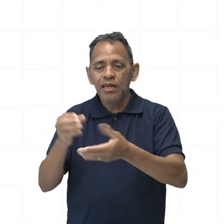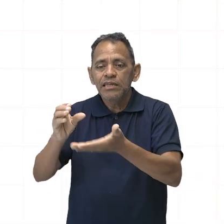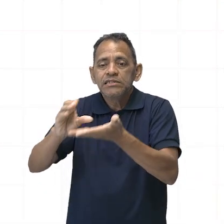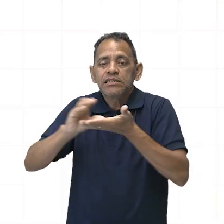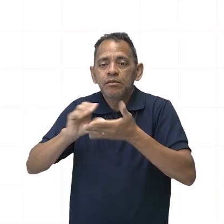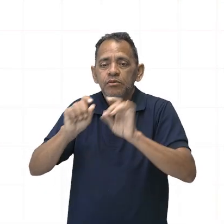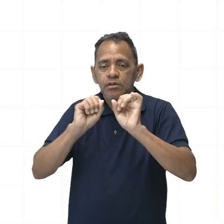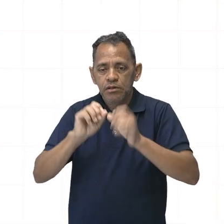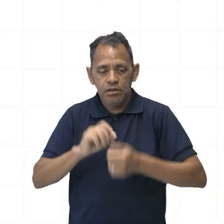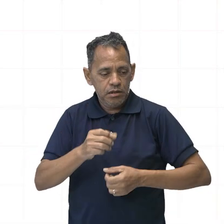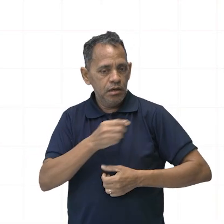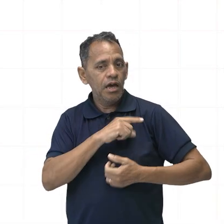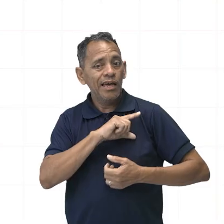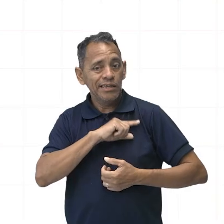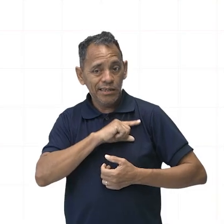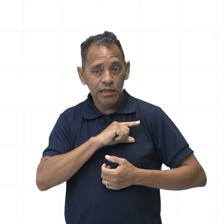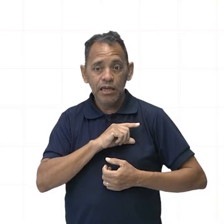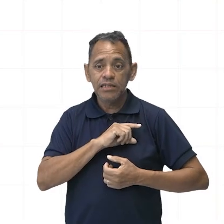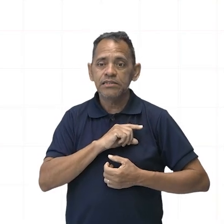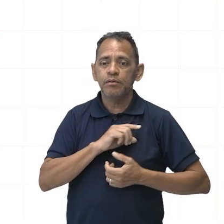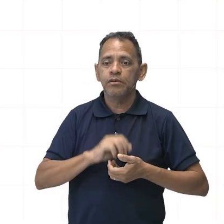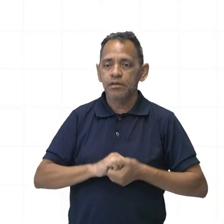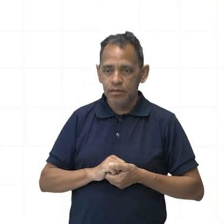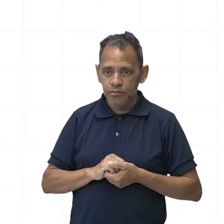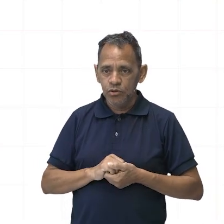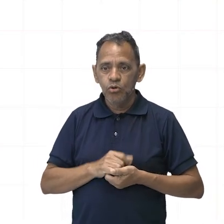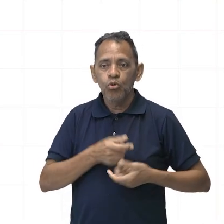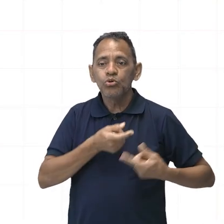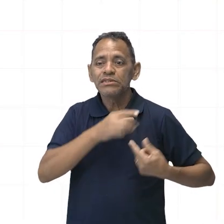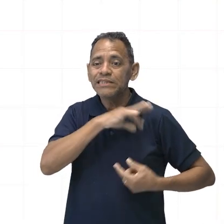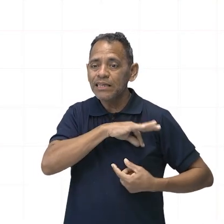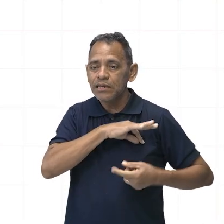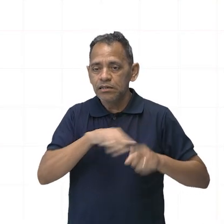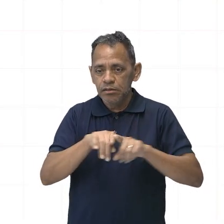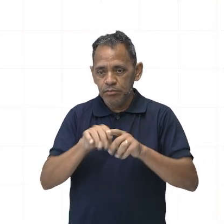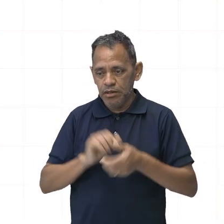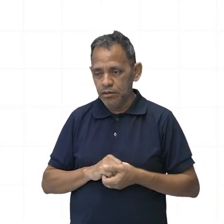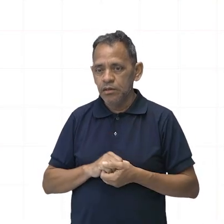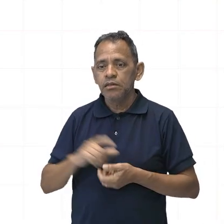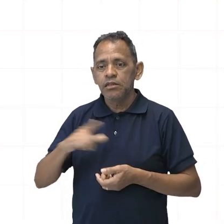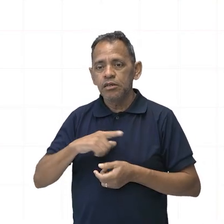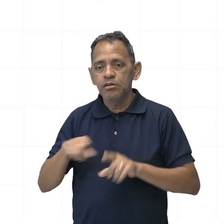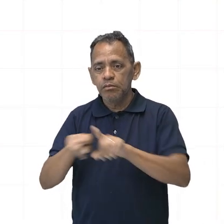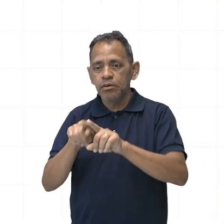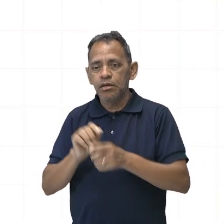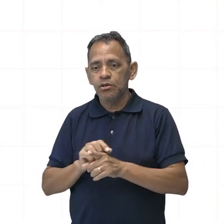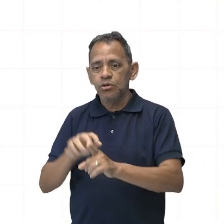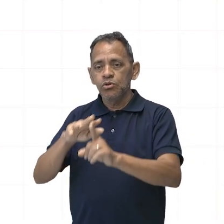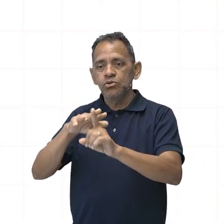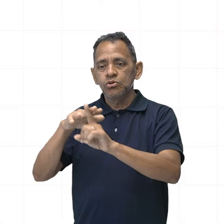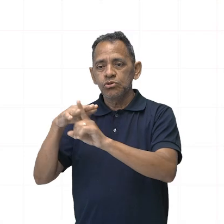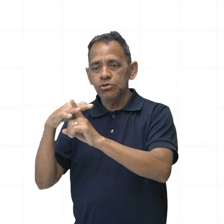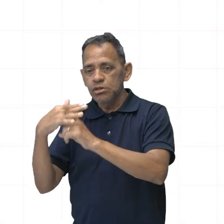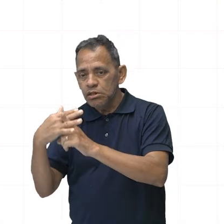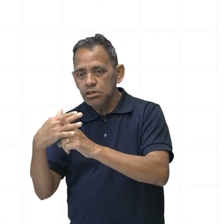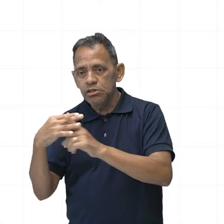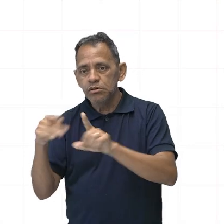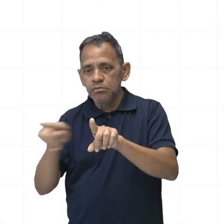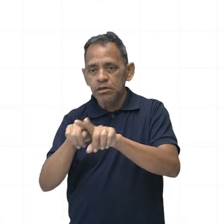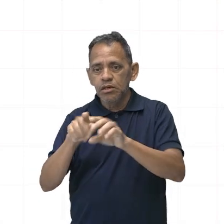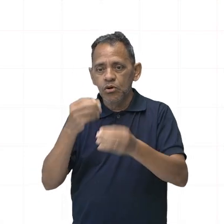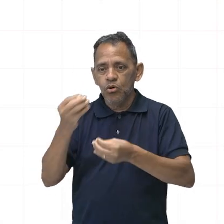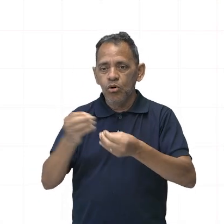o socialismo, tá? Que preconiza o quê? Uma propriedade coletiva ali dos meios de